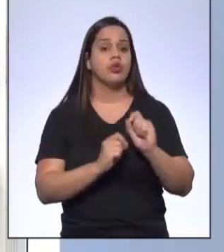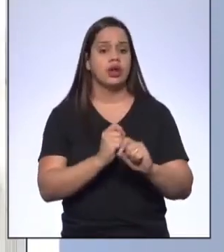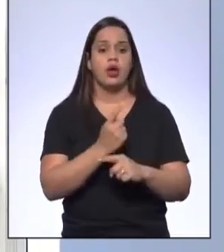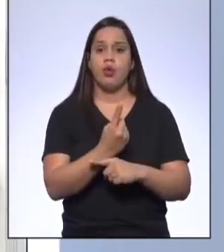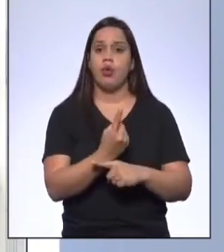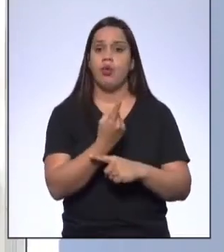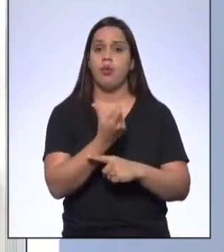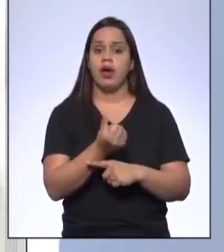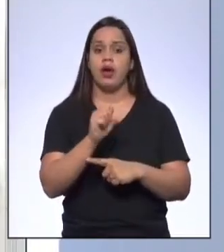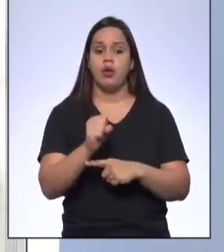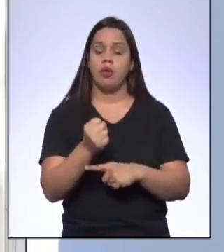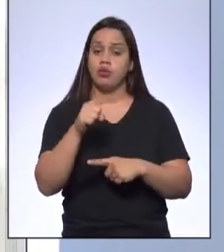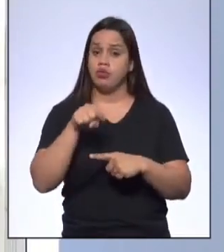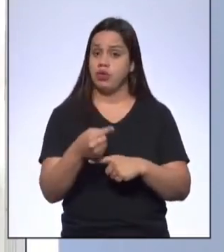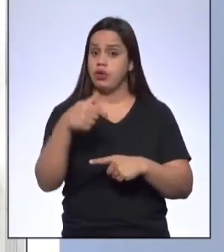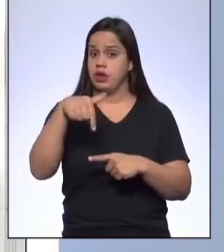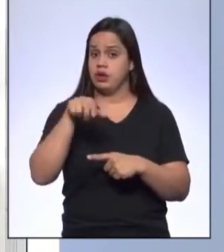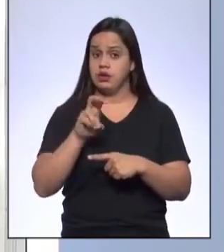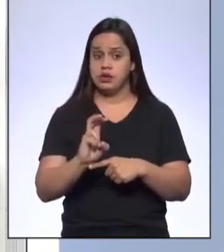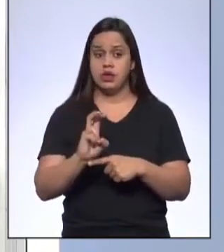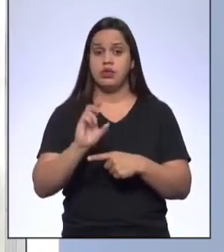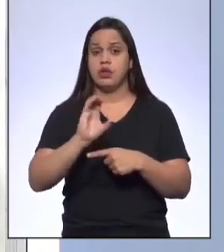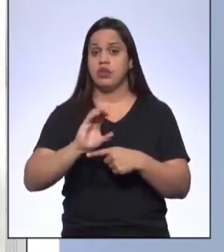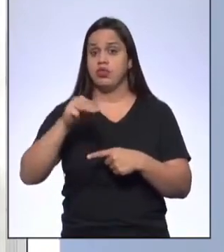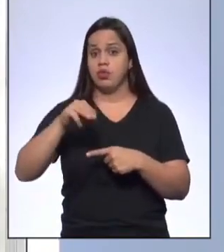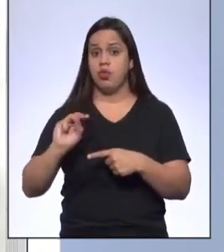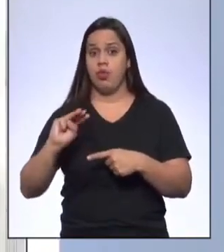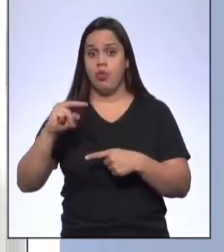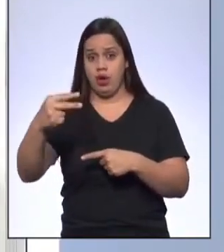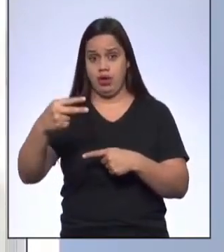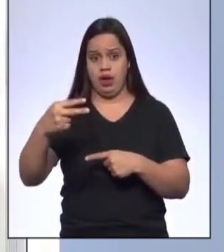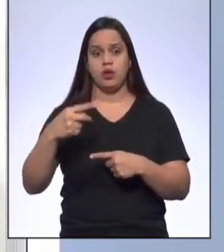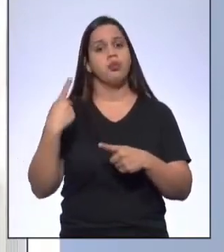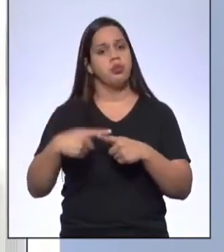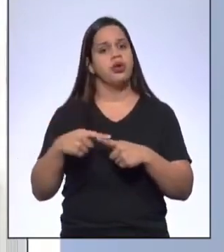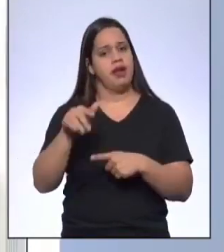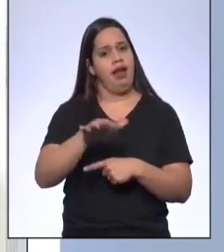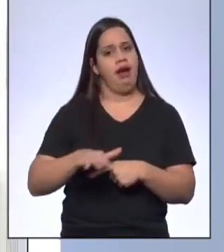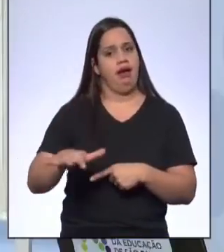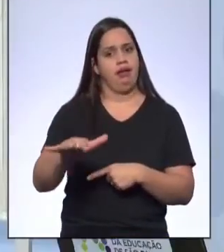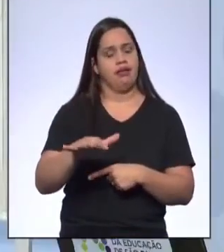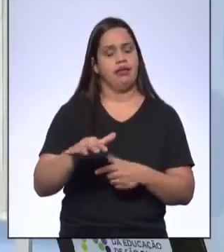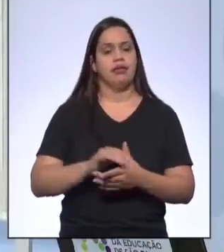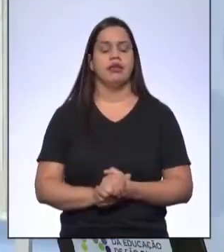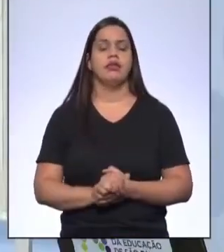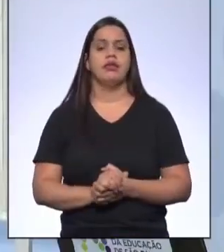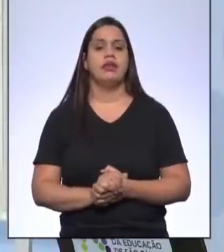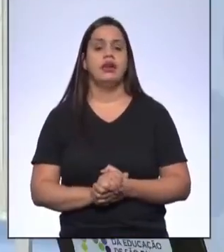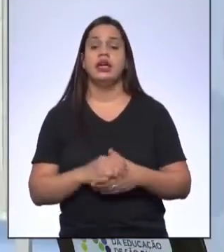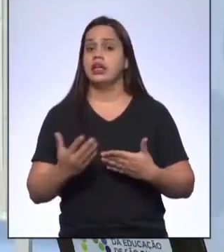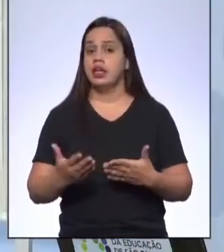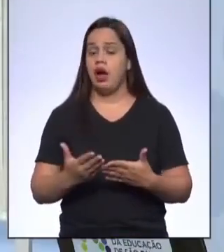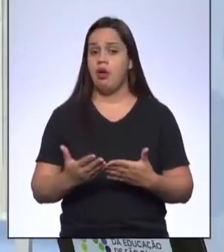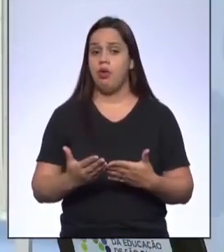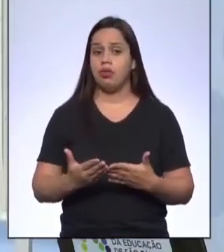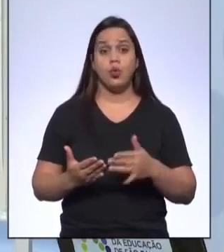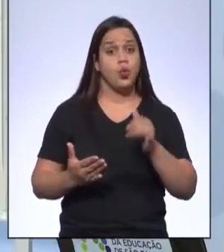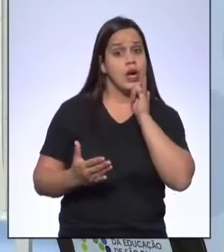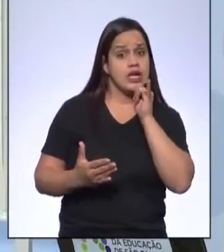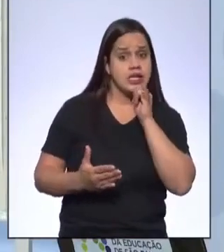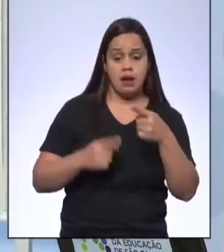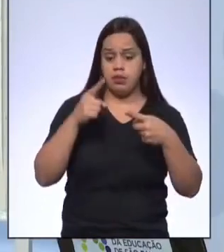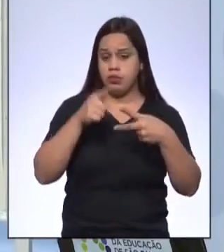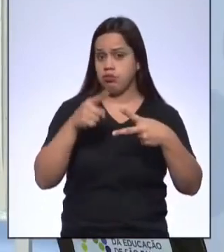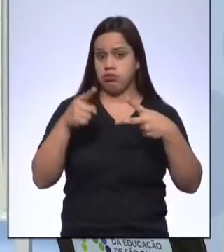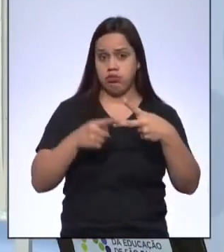168,75 centímetros quadrados por que área. Beleza? Então, qualquer uma dessas duas aí, vocês